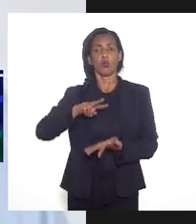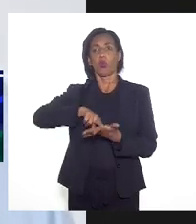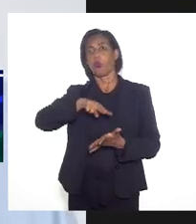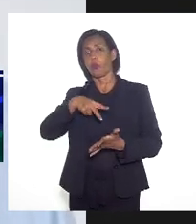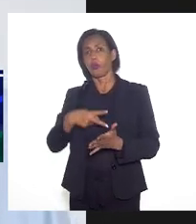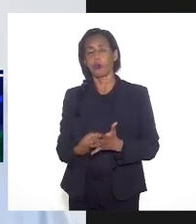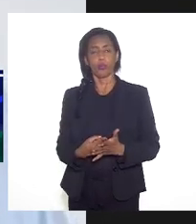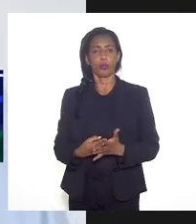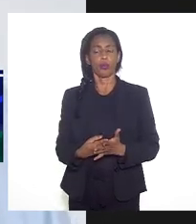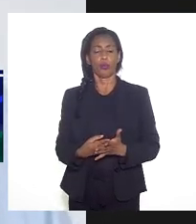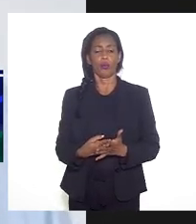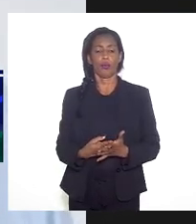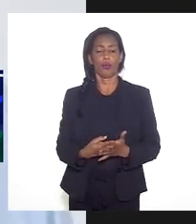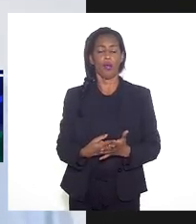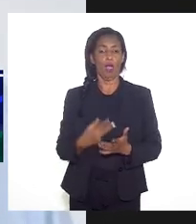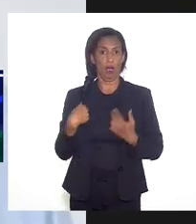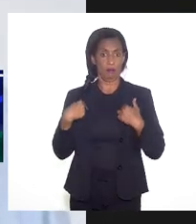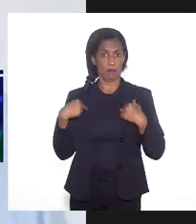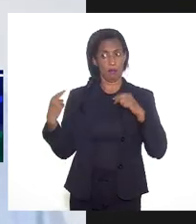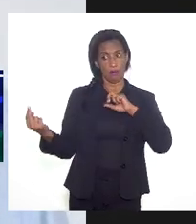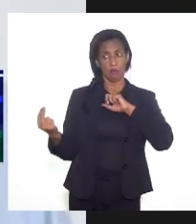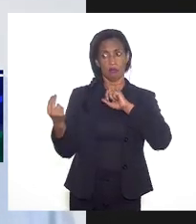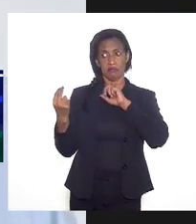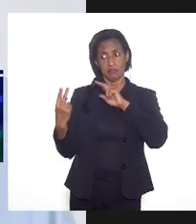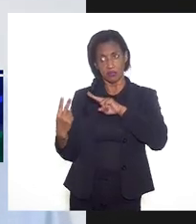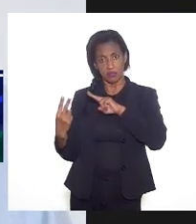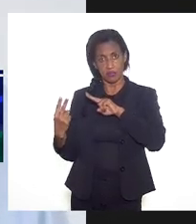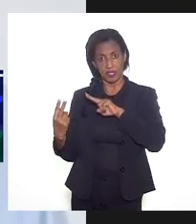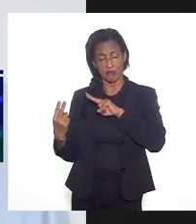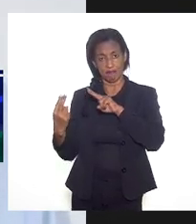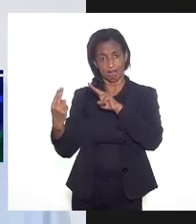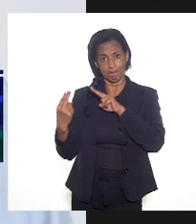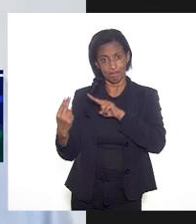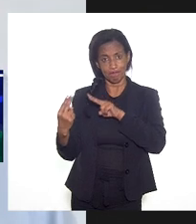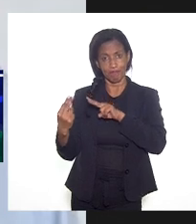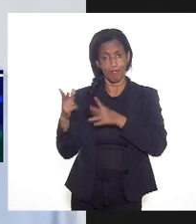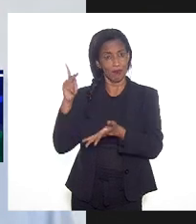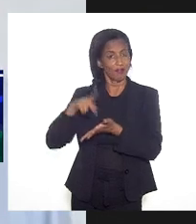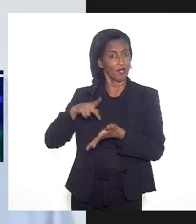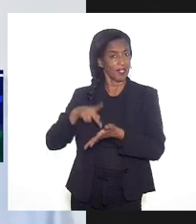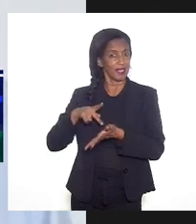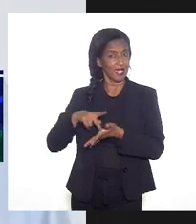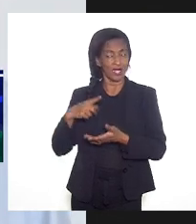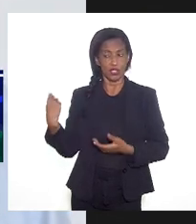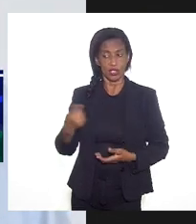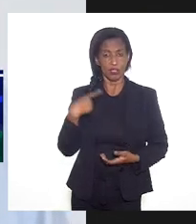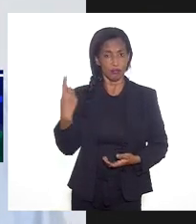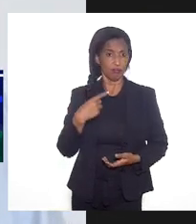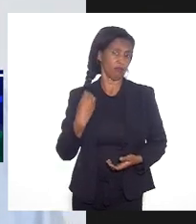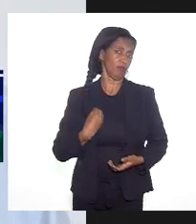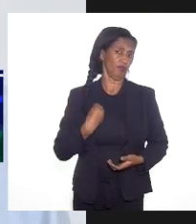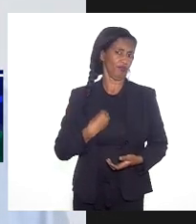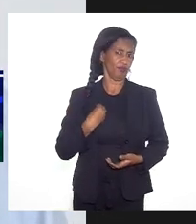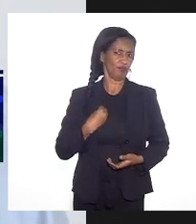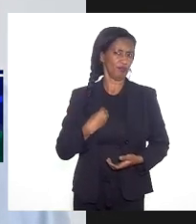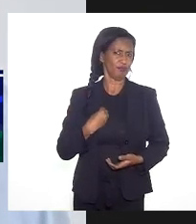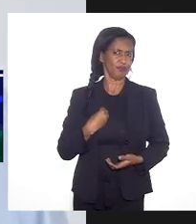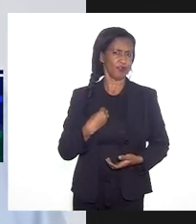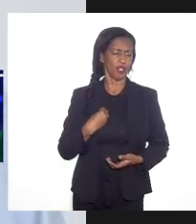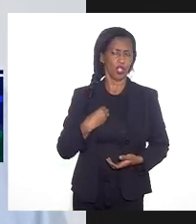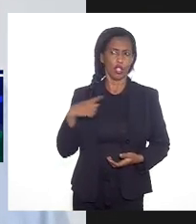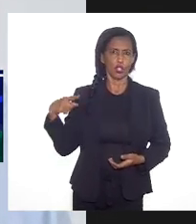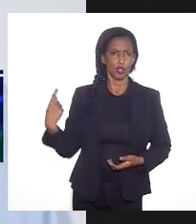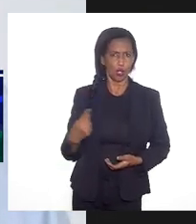traduz, a meu ver, salvo o juízo melhor, a realidade que nós estamos vivendo. Nós estamos vivendo genocídio